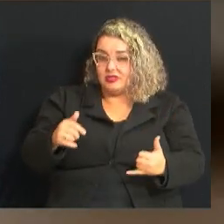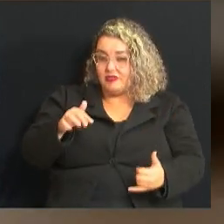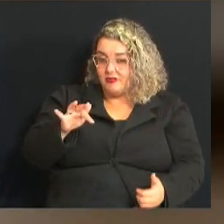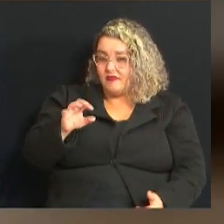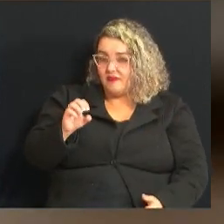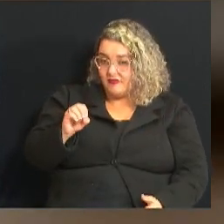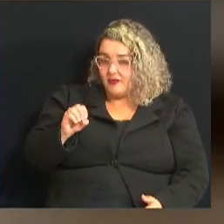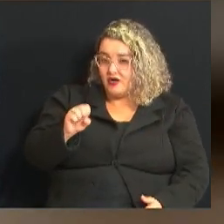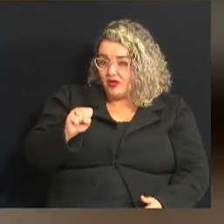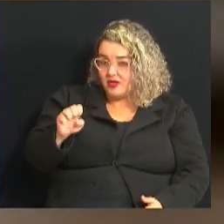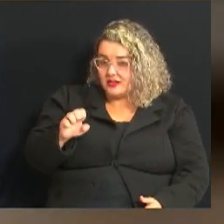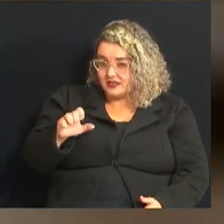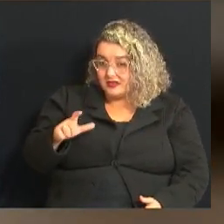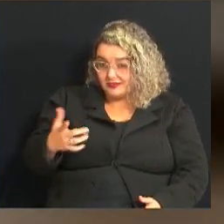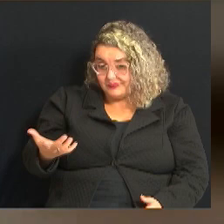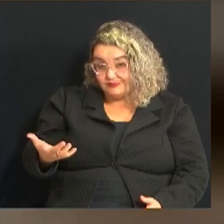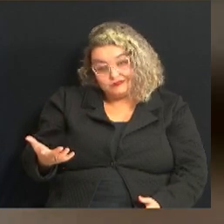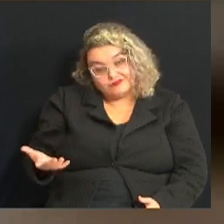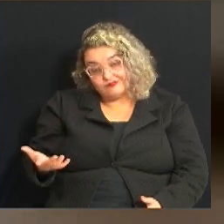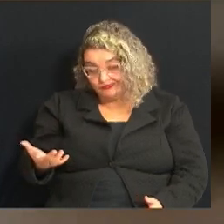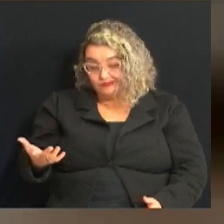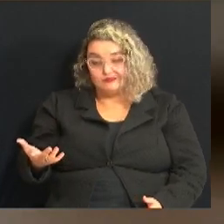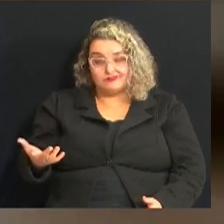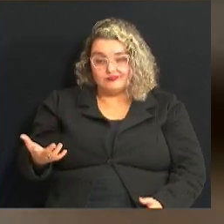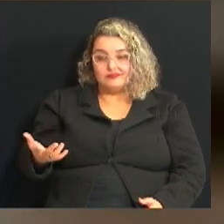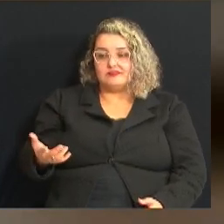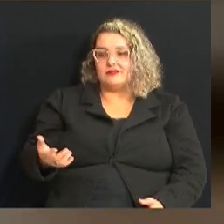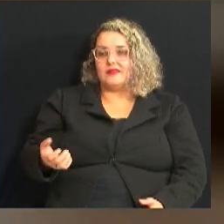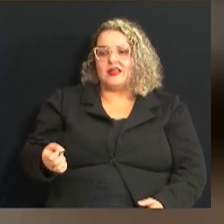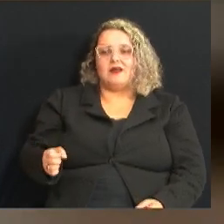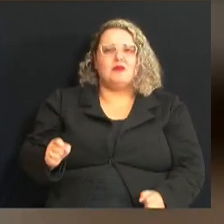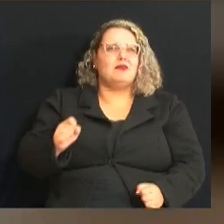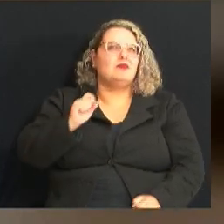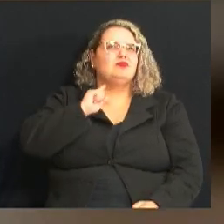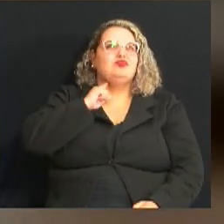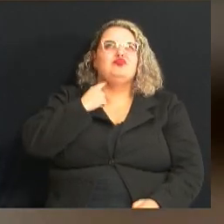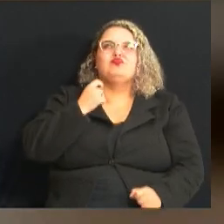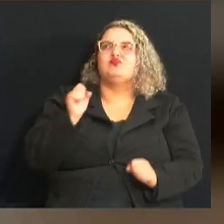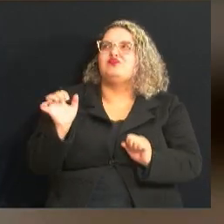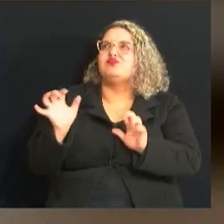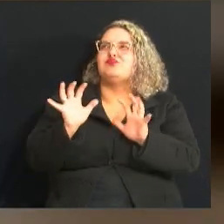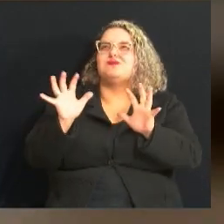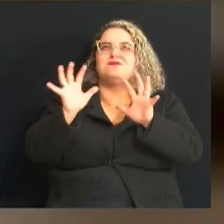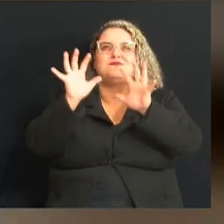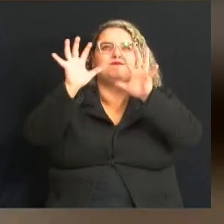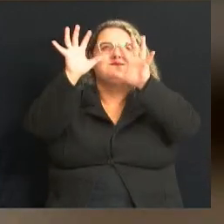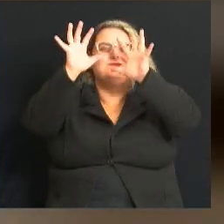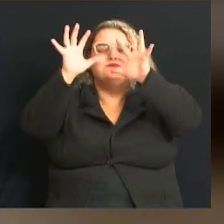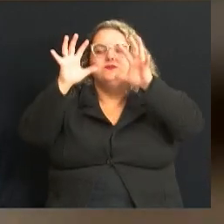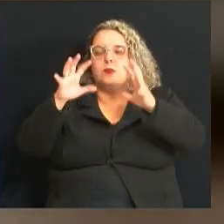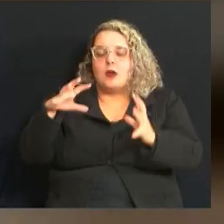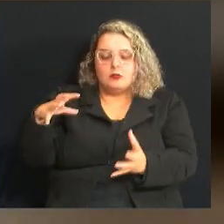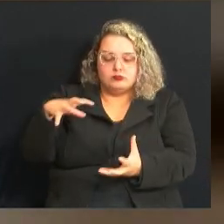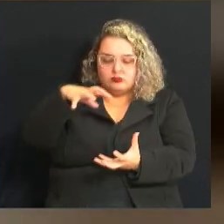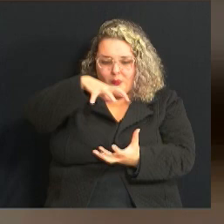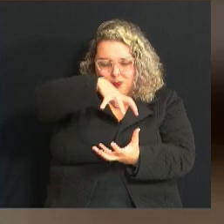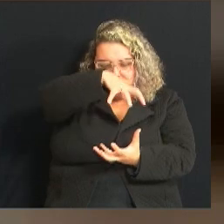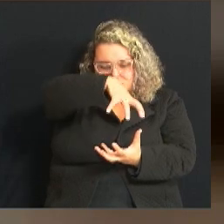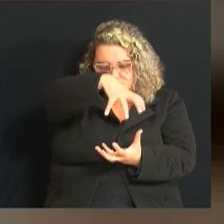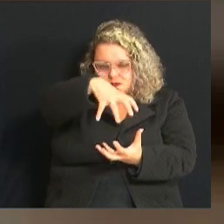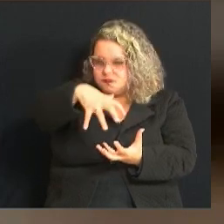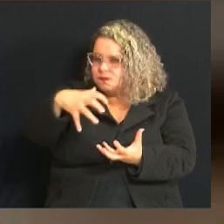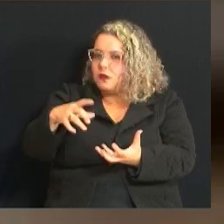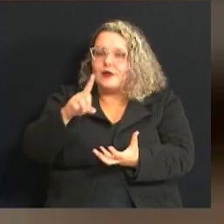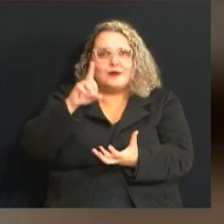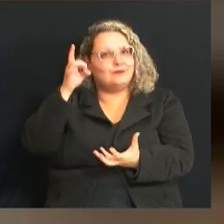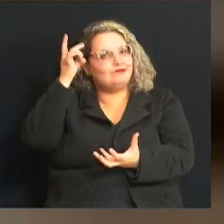que fosse contratado. Nós já jogamos muitos gases de efeito estufa na atmosfera, não é fácil agora retirá-los para reverter